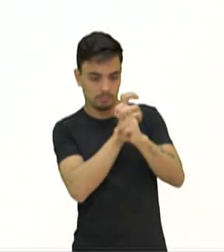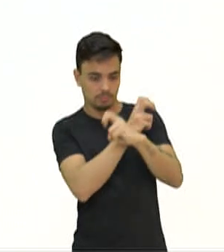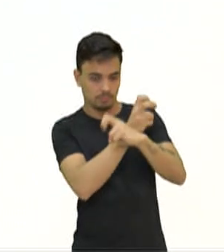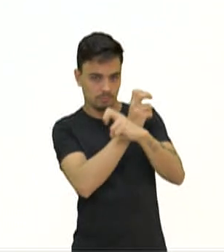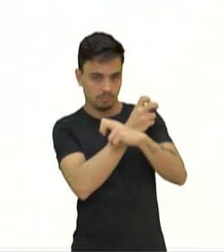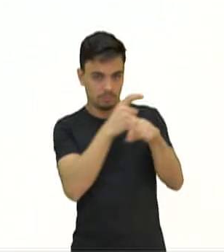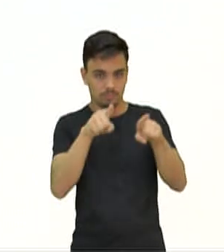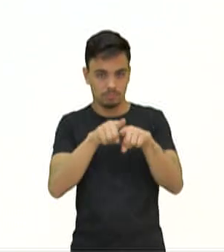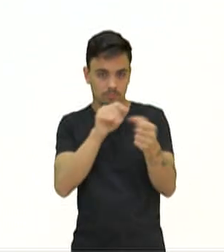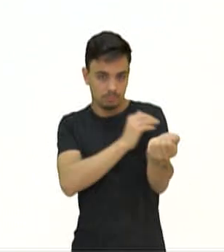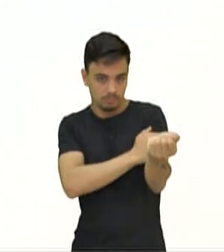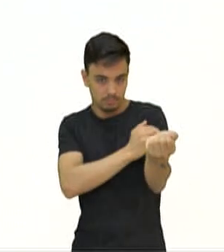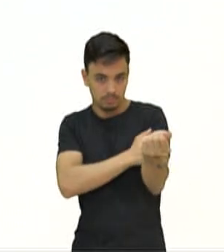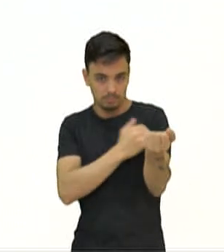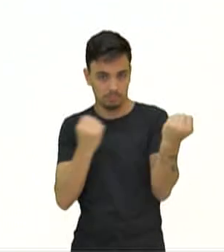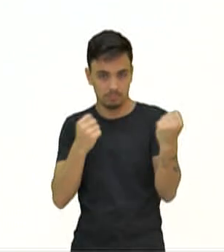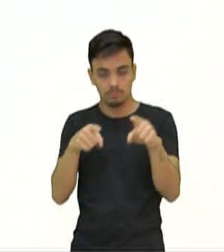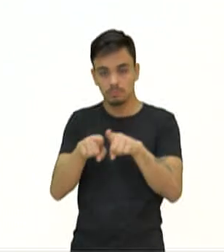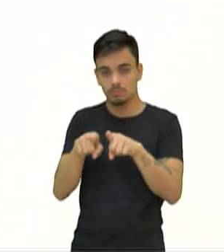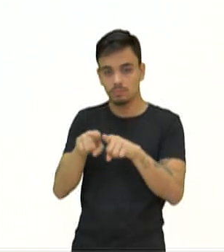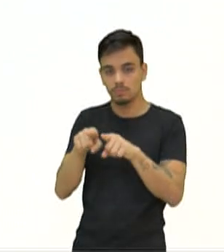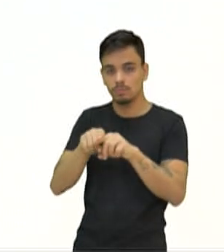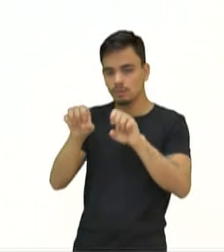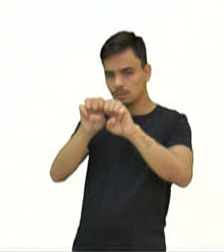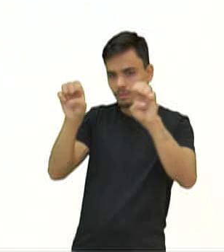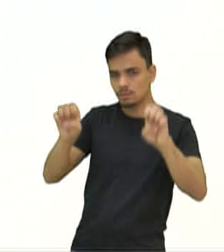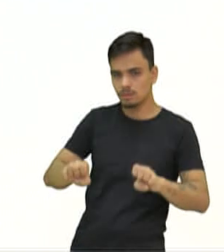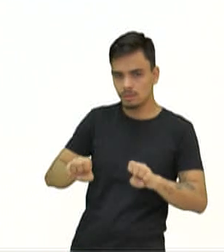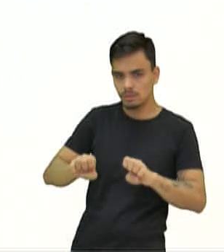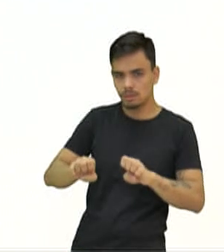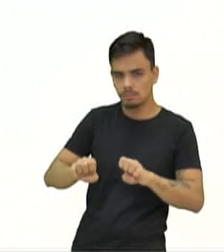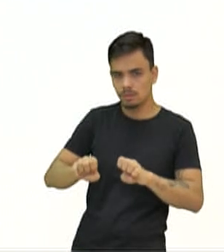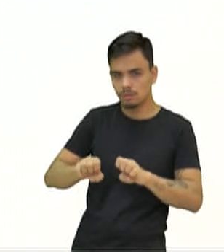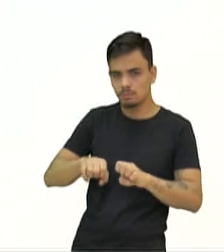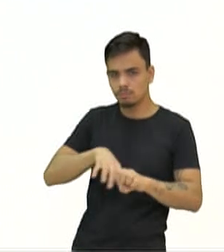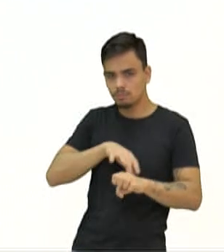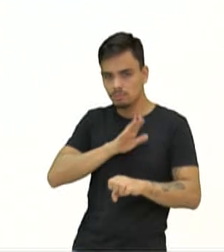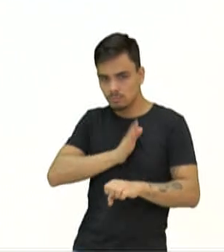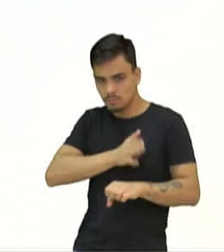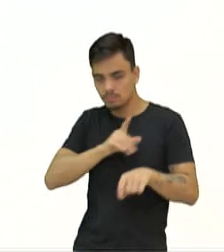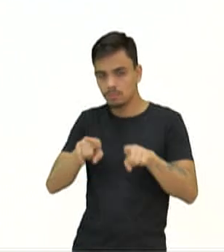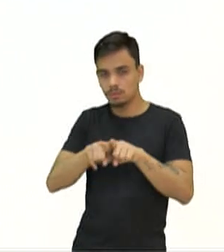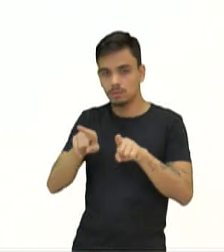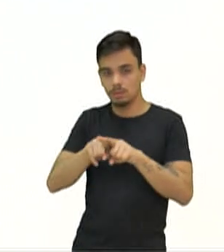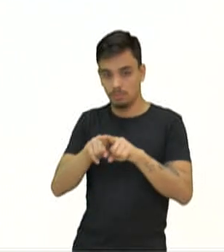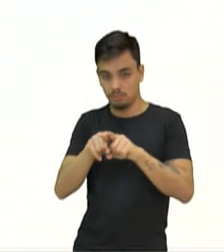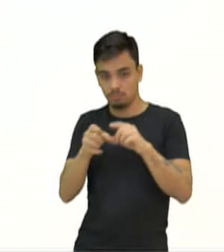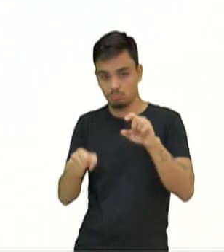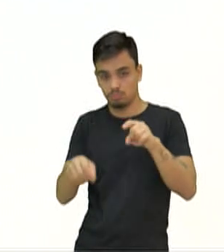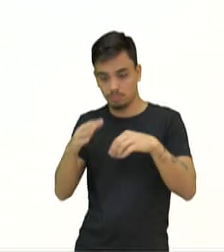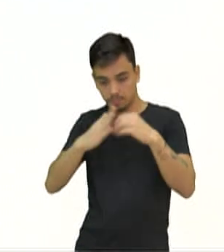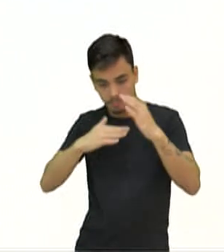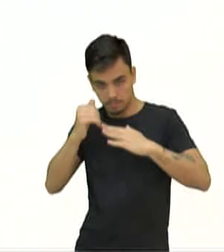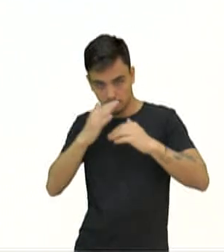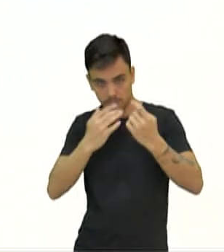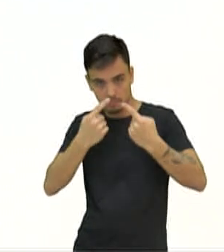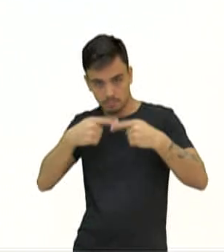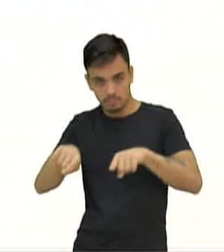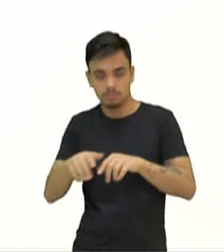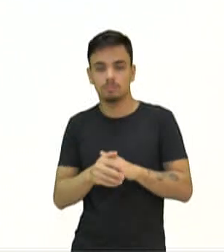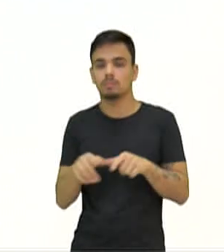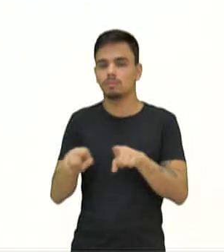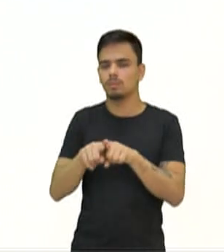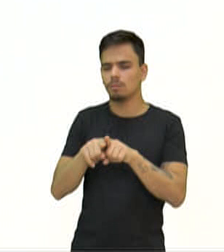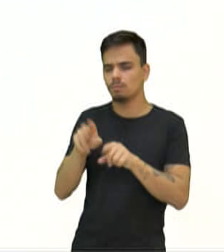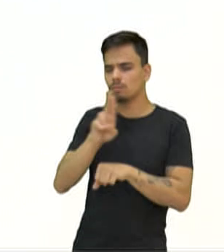aos músculos, ao sistema cardiovascular, ao sistema excretor e ao sistema reprodutor desse animal. Então ela dá